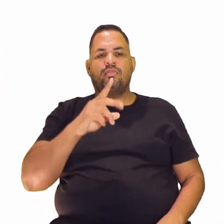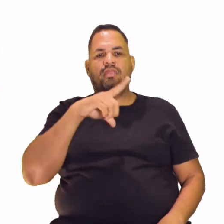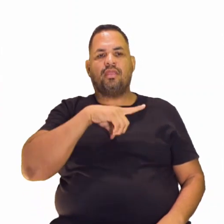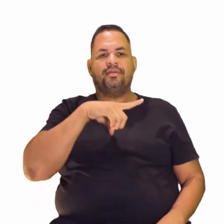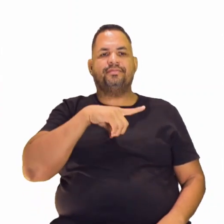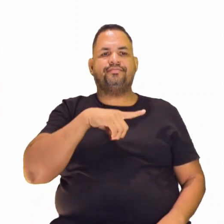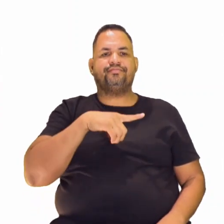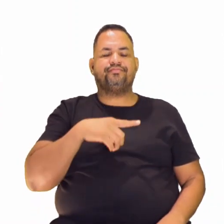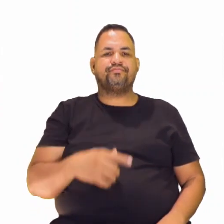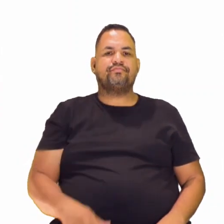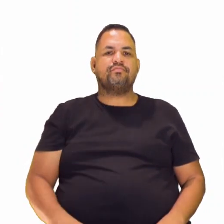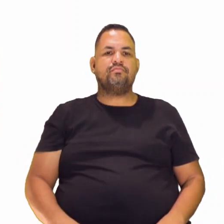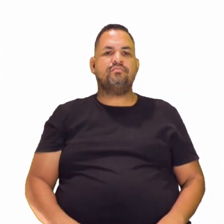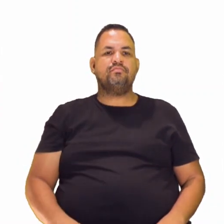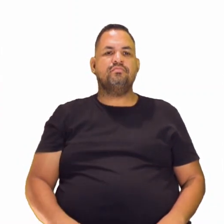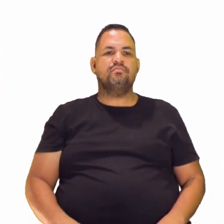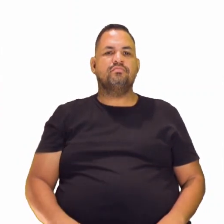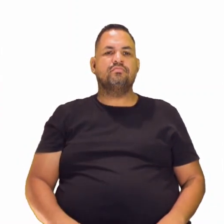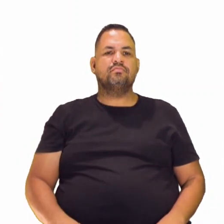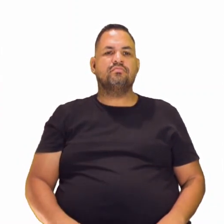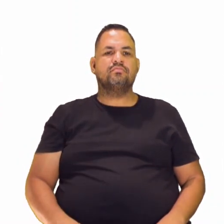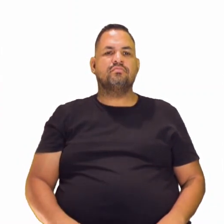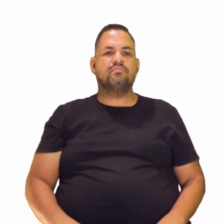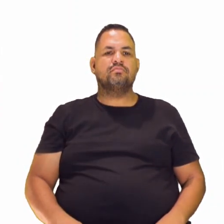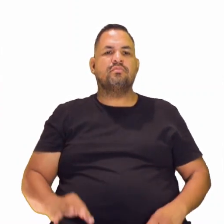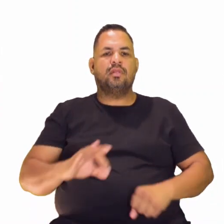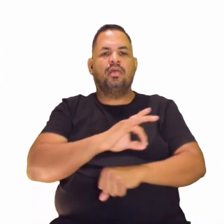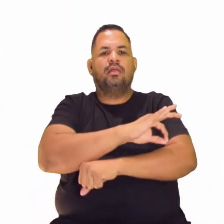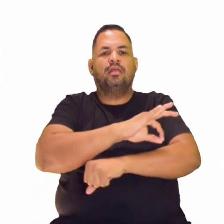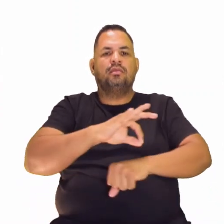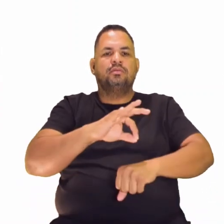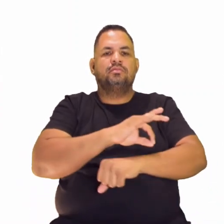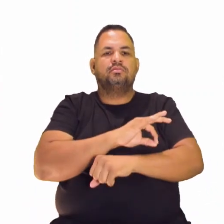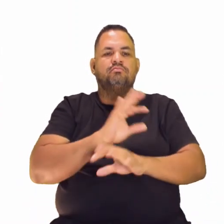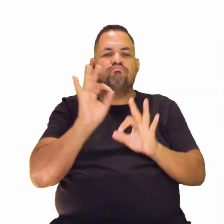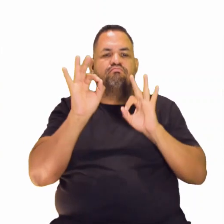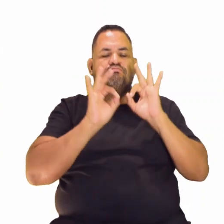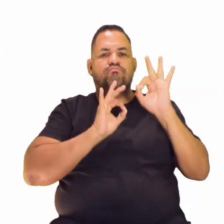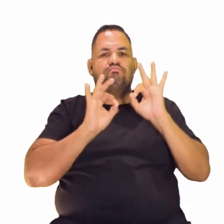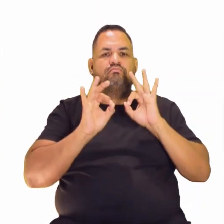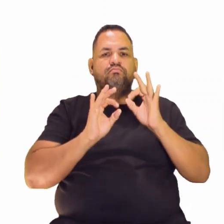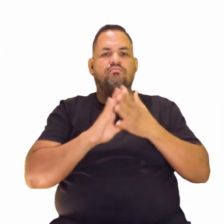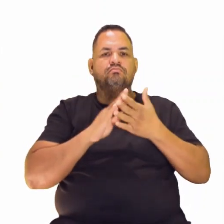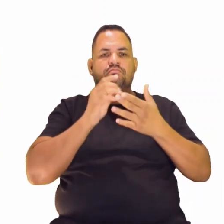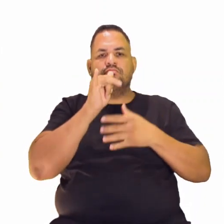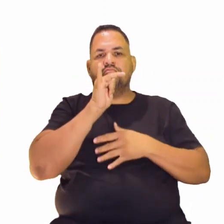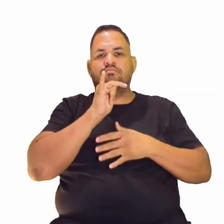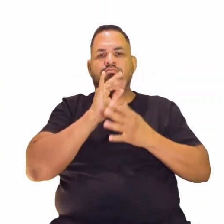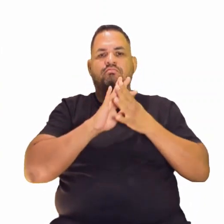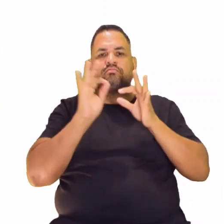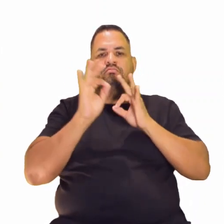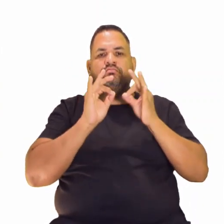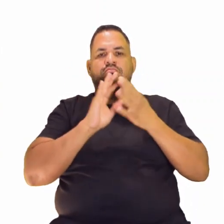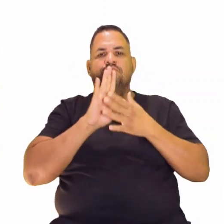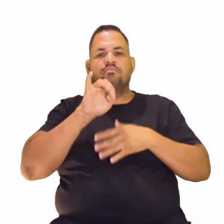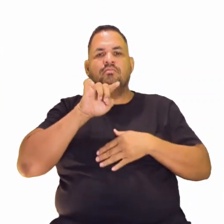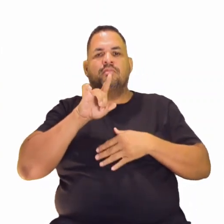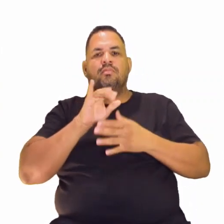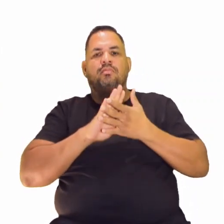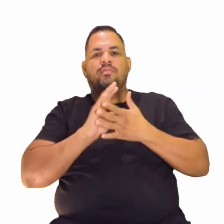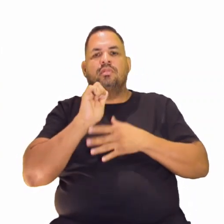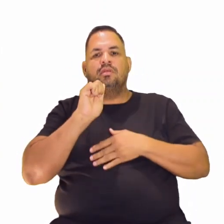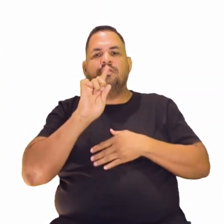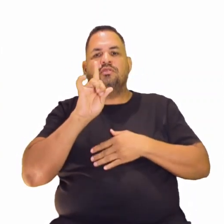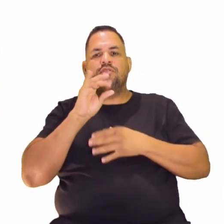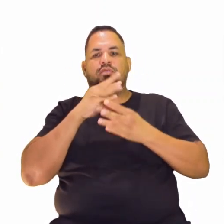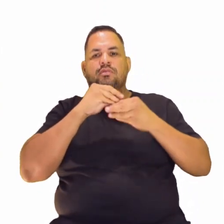temos que na arquitetura, um exemplo de arte são as magníficas mesquitas de